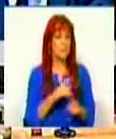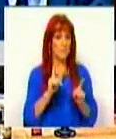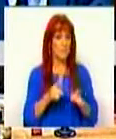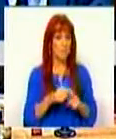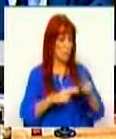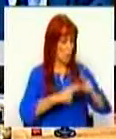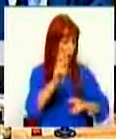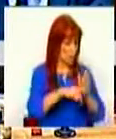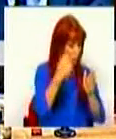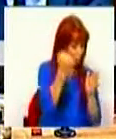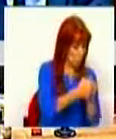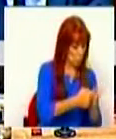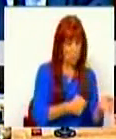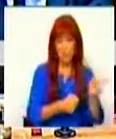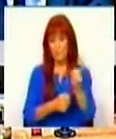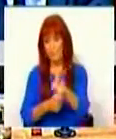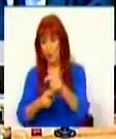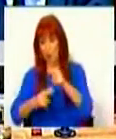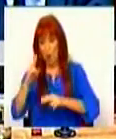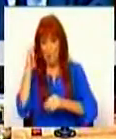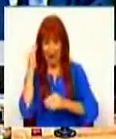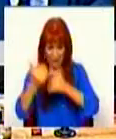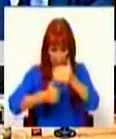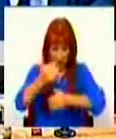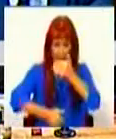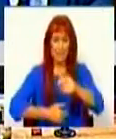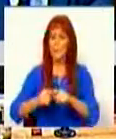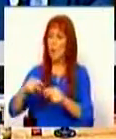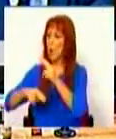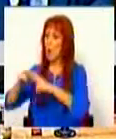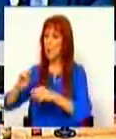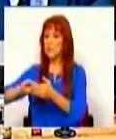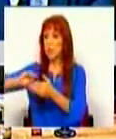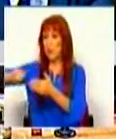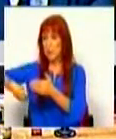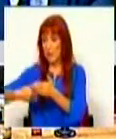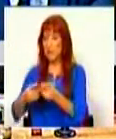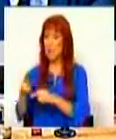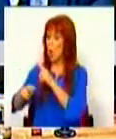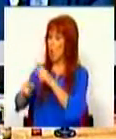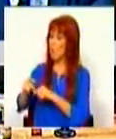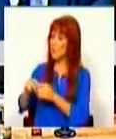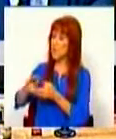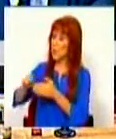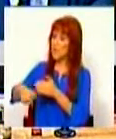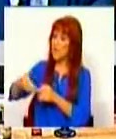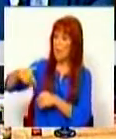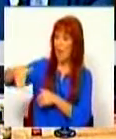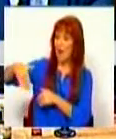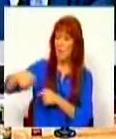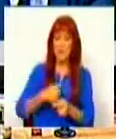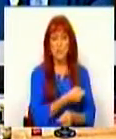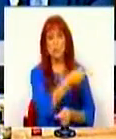Entre obras concluídas, obras em curso, obras contratadas, obras em contratação,